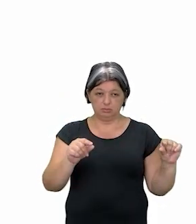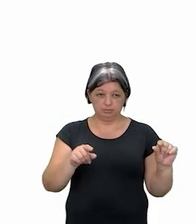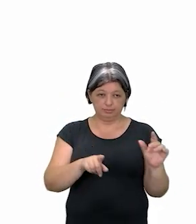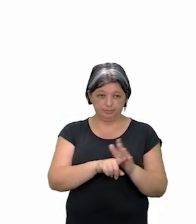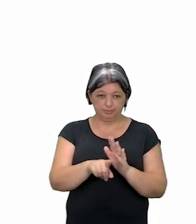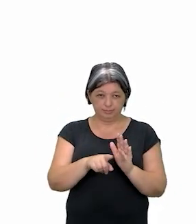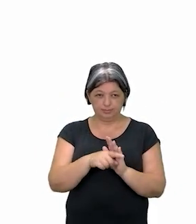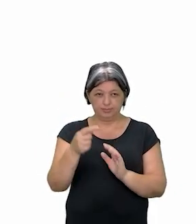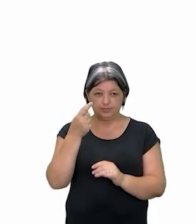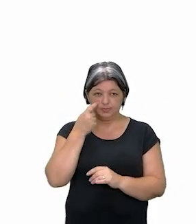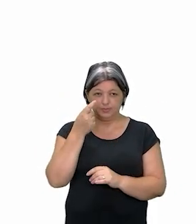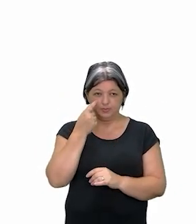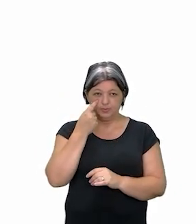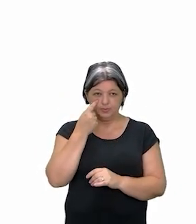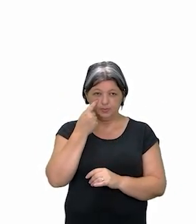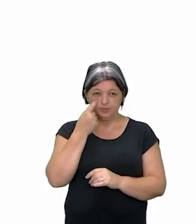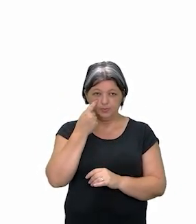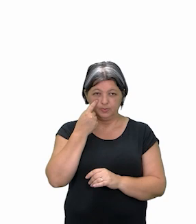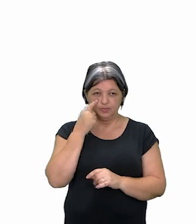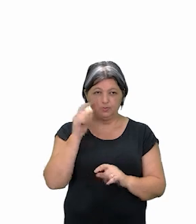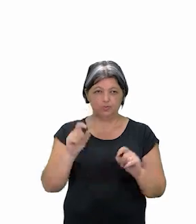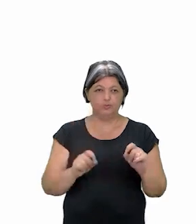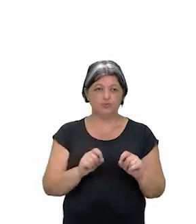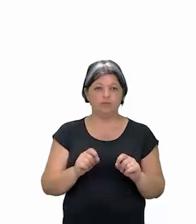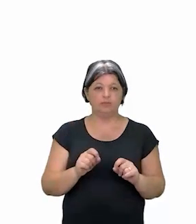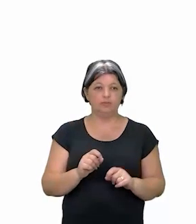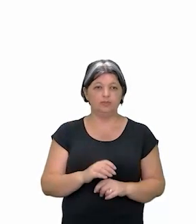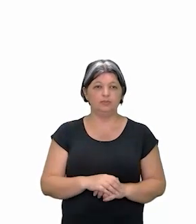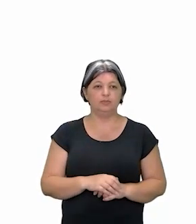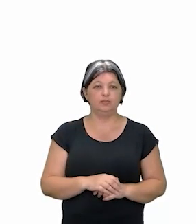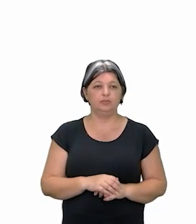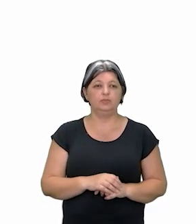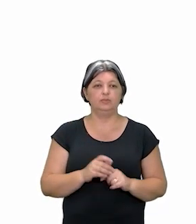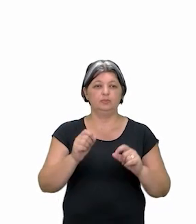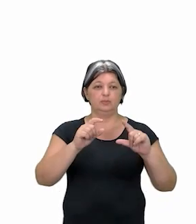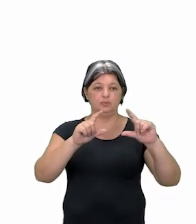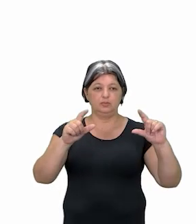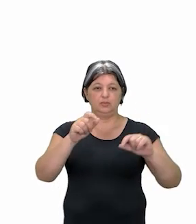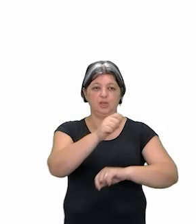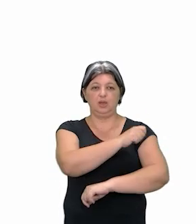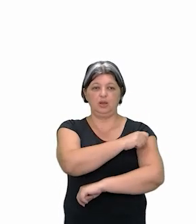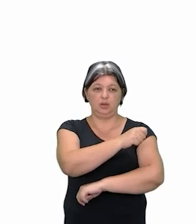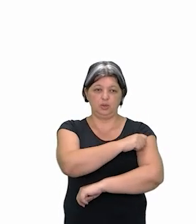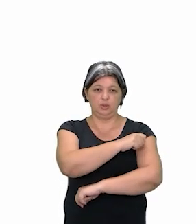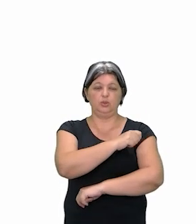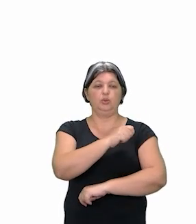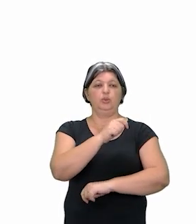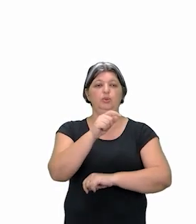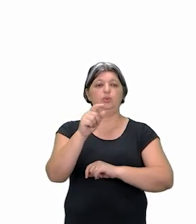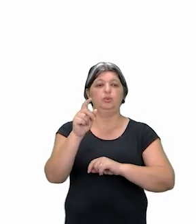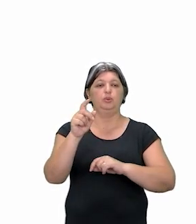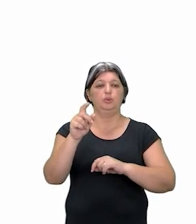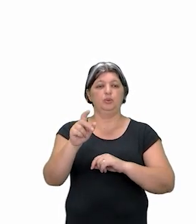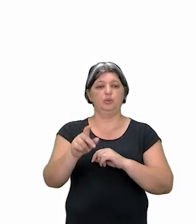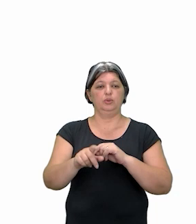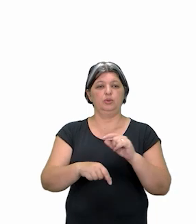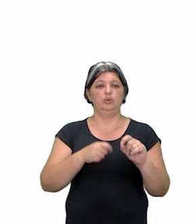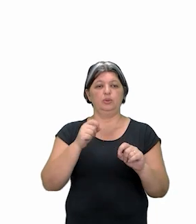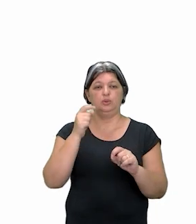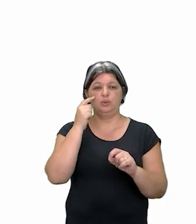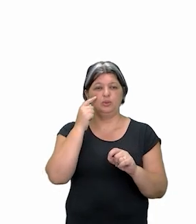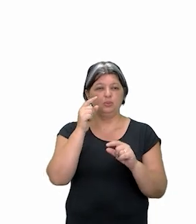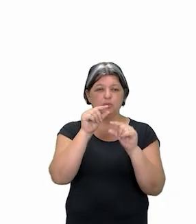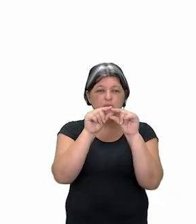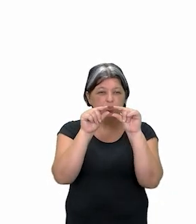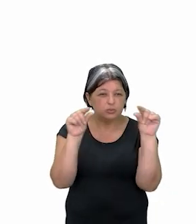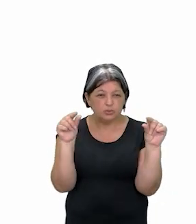que aqui, na aba lateral, onde vai ter aluno, atuação online, tá tão pequeno